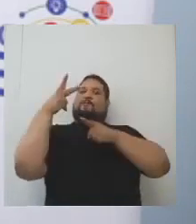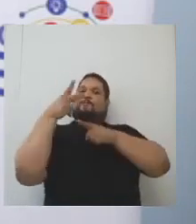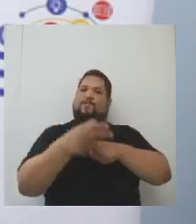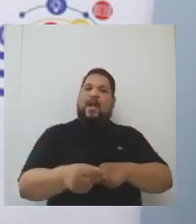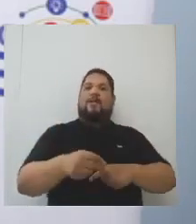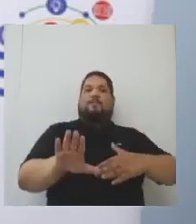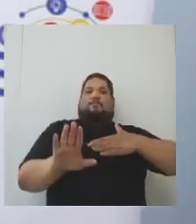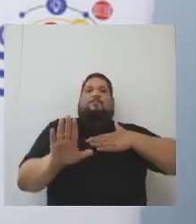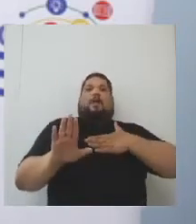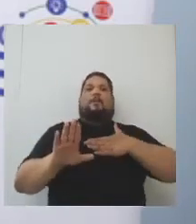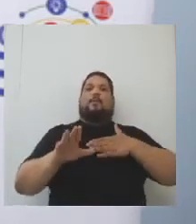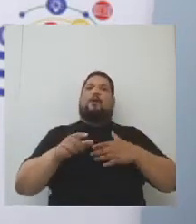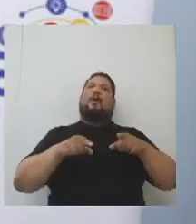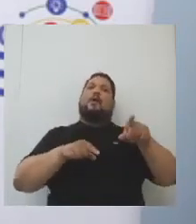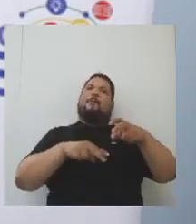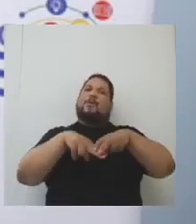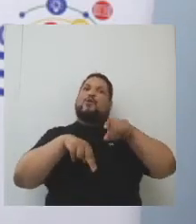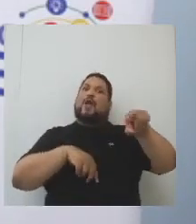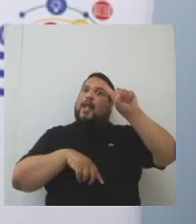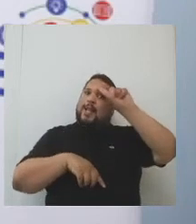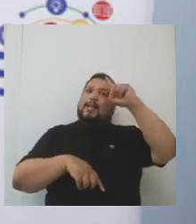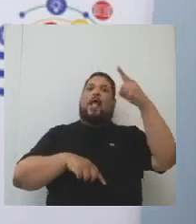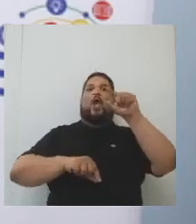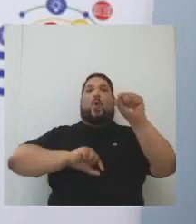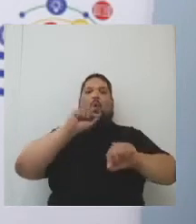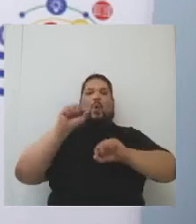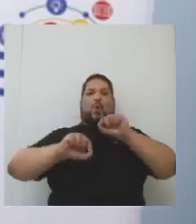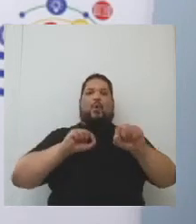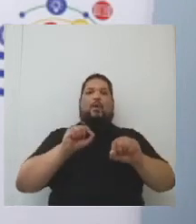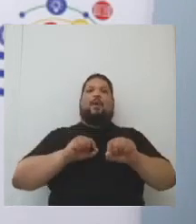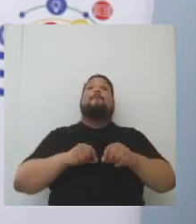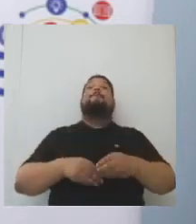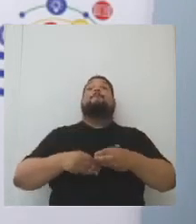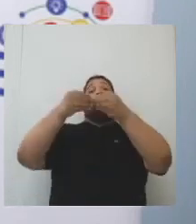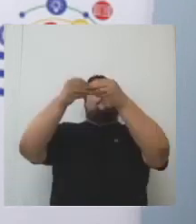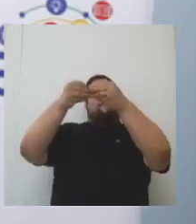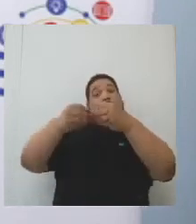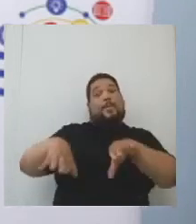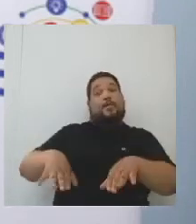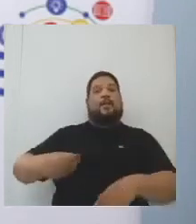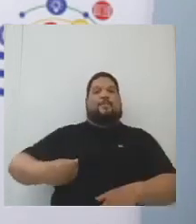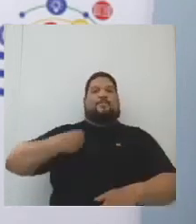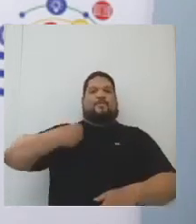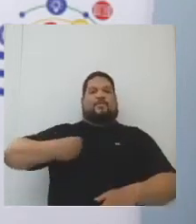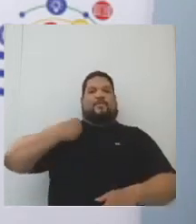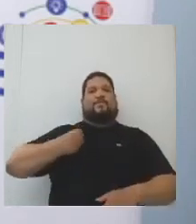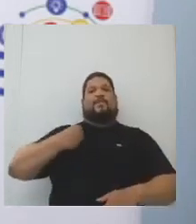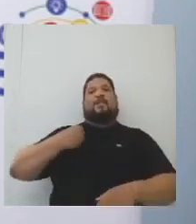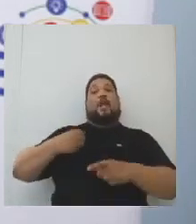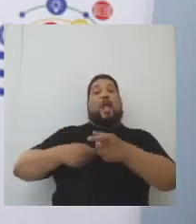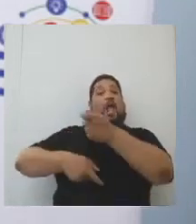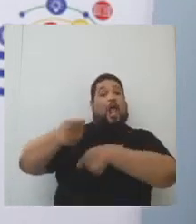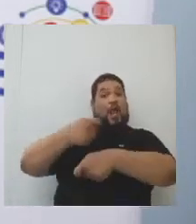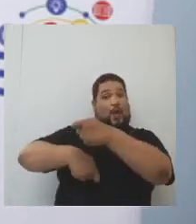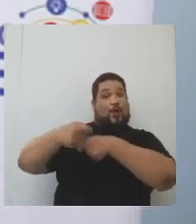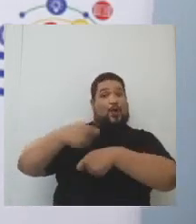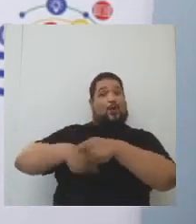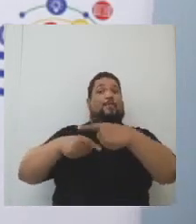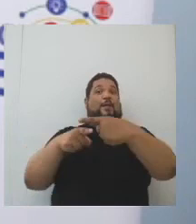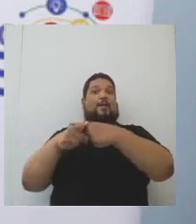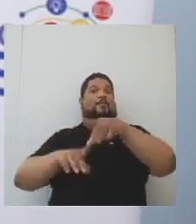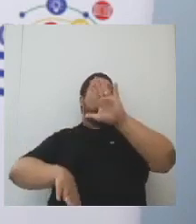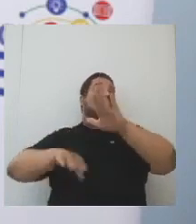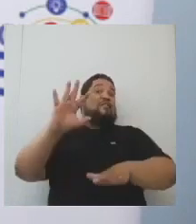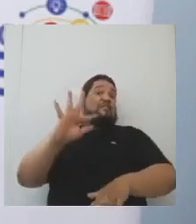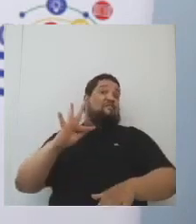Napoleão. Então, o que ele decidiu fazer? Prejudicar a economia inglesa para que no futuro fosse possível um